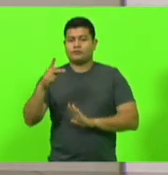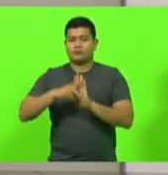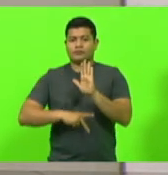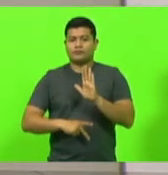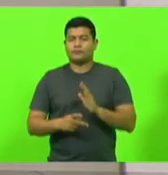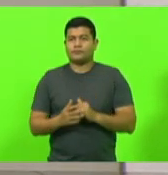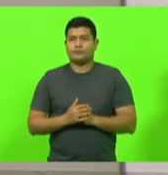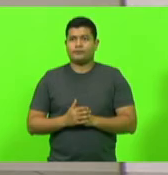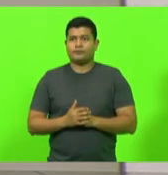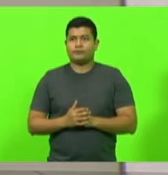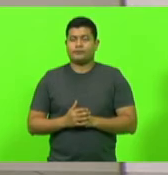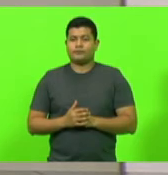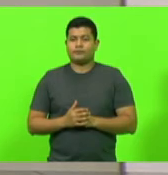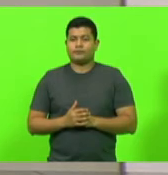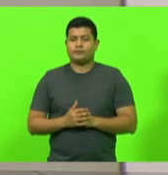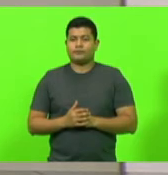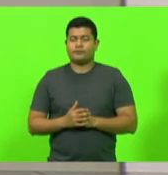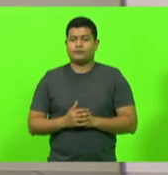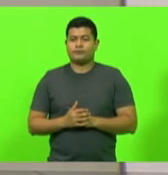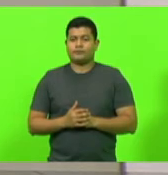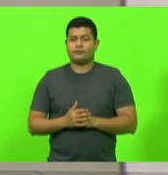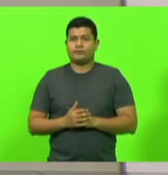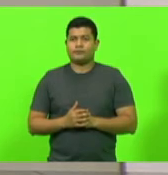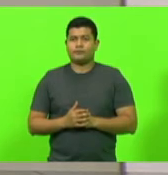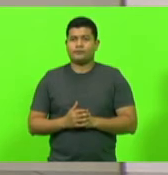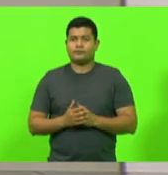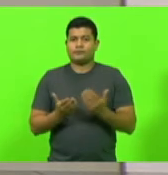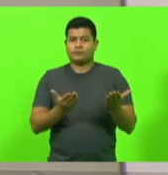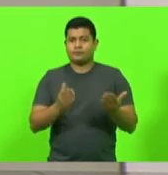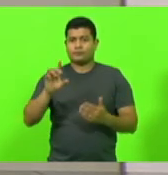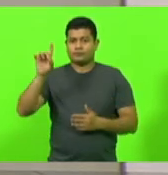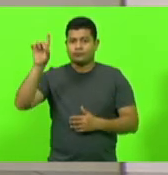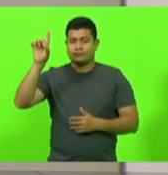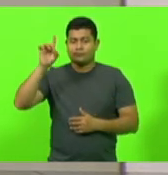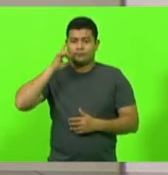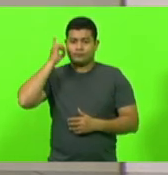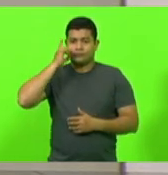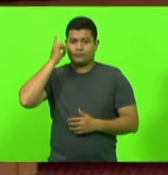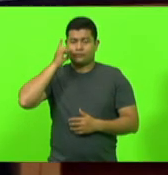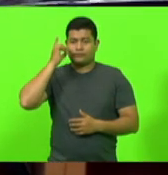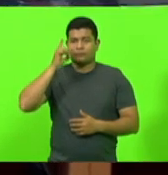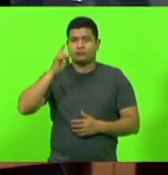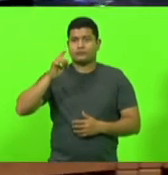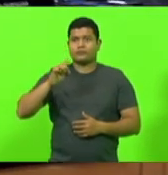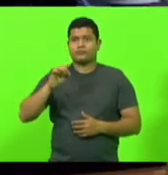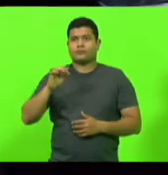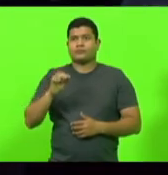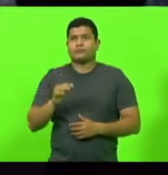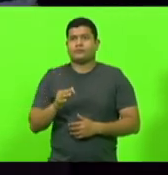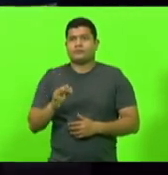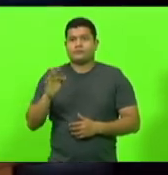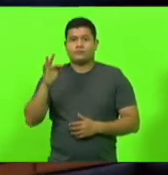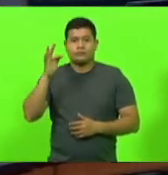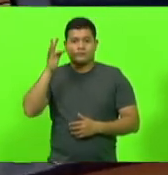lei 72.6. Também, deputado Fernando Krenling. Fazendo um apelo para retirar de pauta o projeto